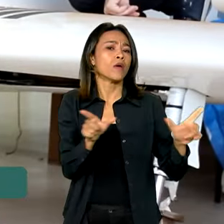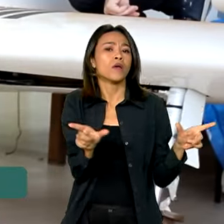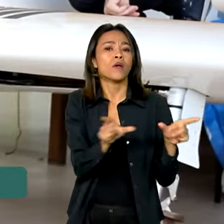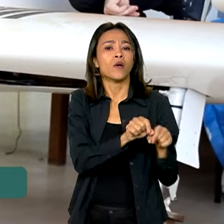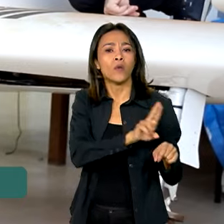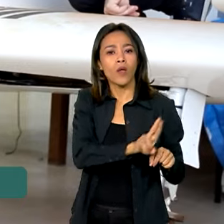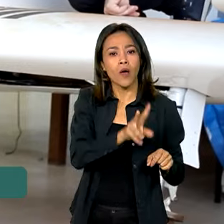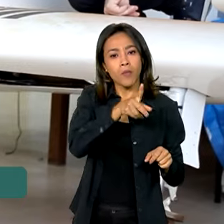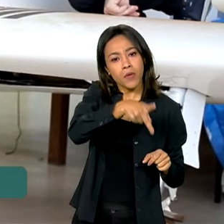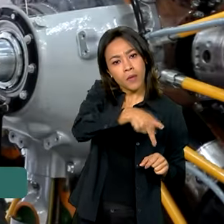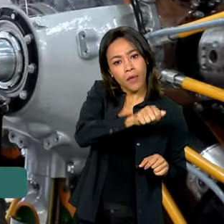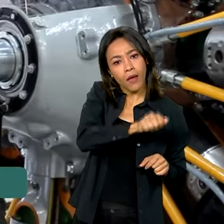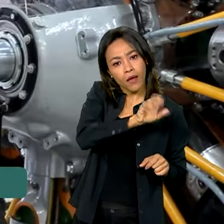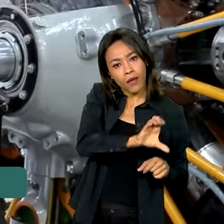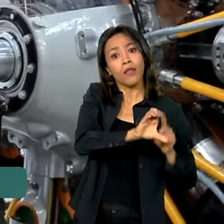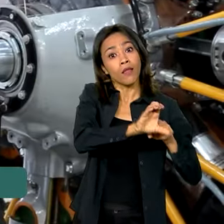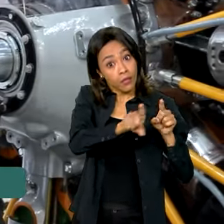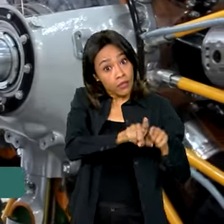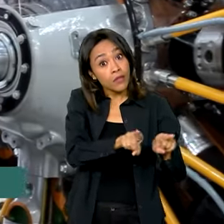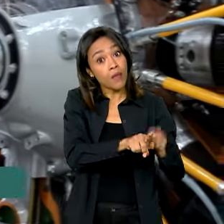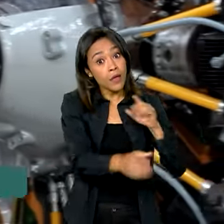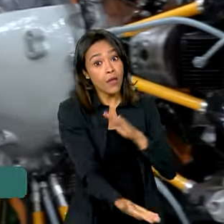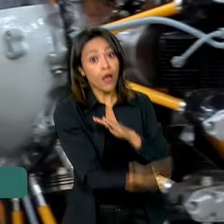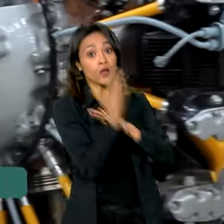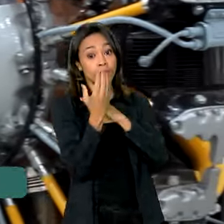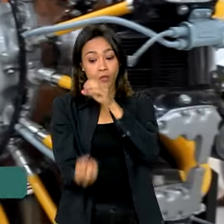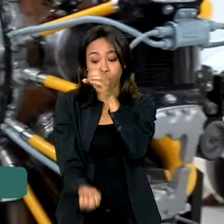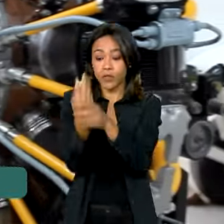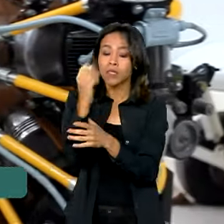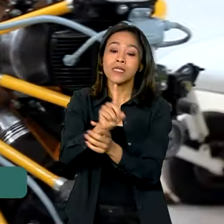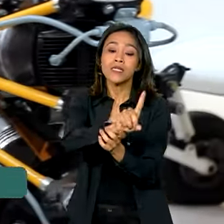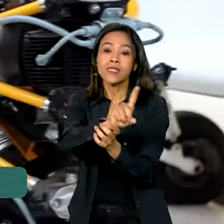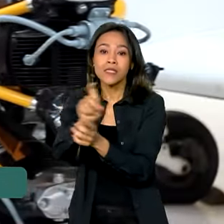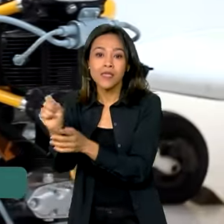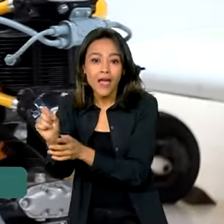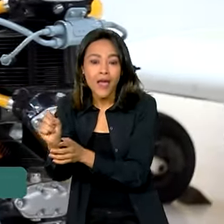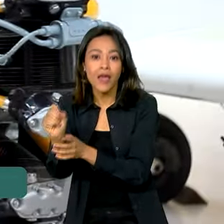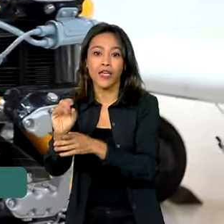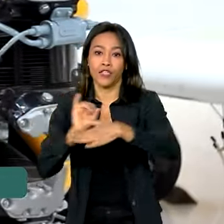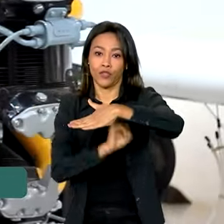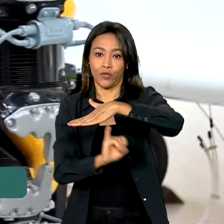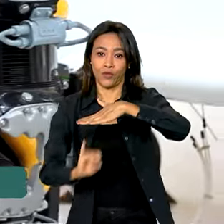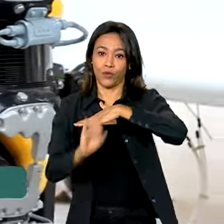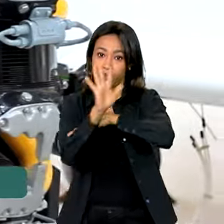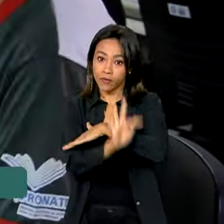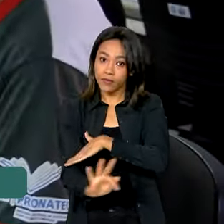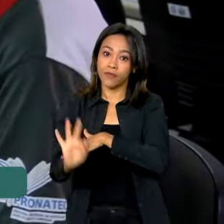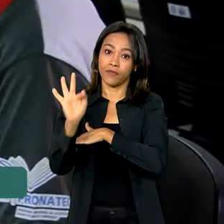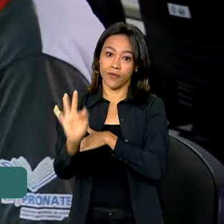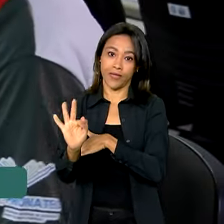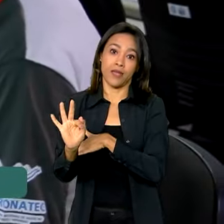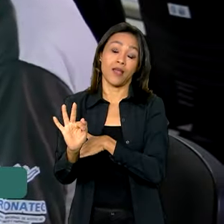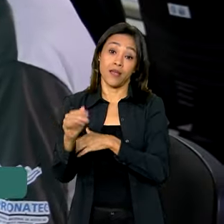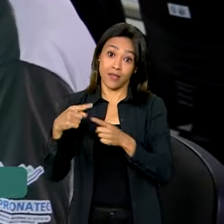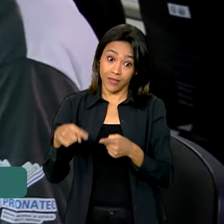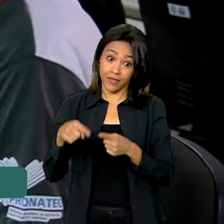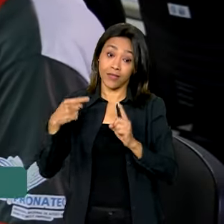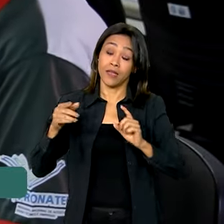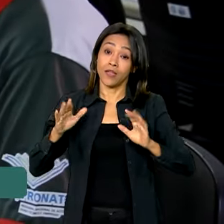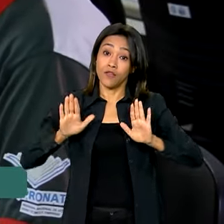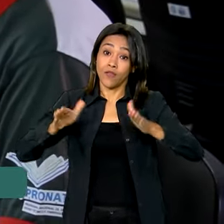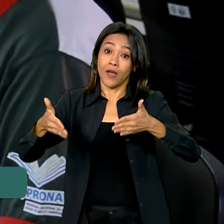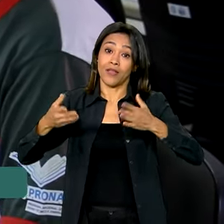crescimento também está implantando 100 novos Camp de institutos federais de Educação Ciência e